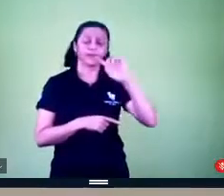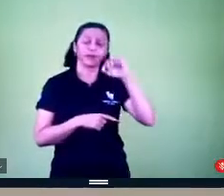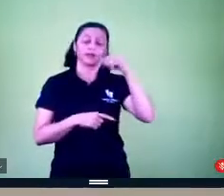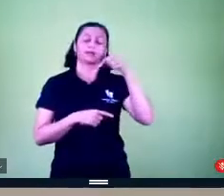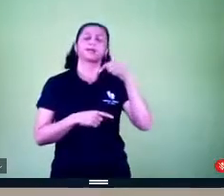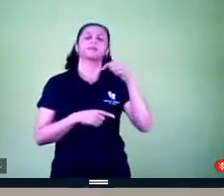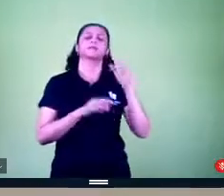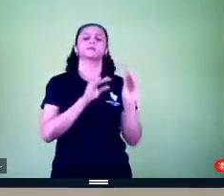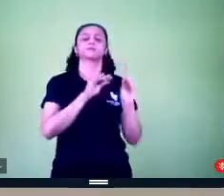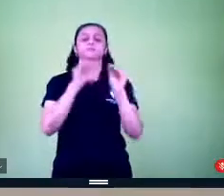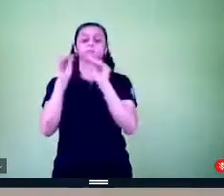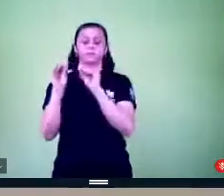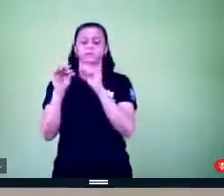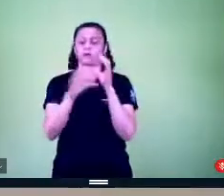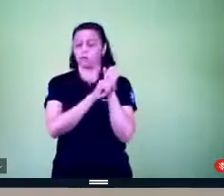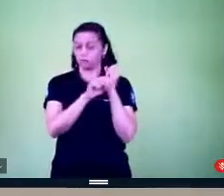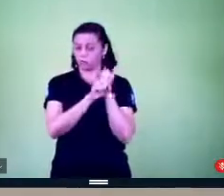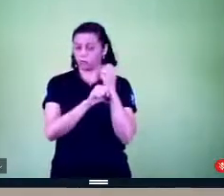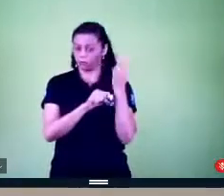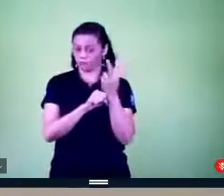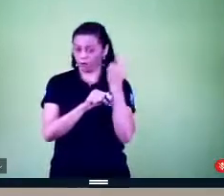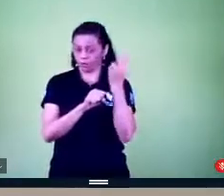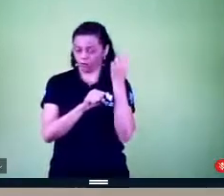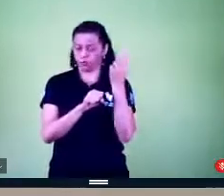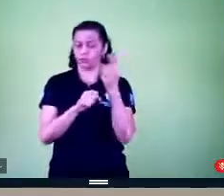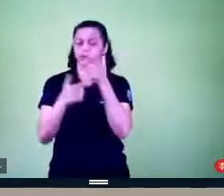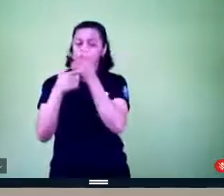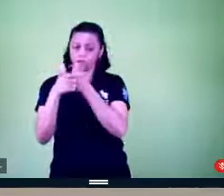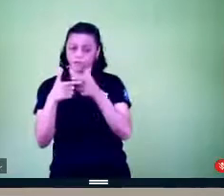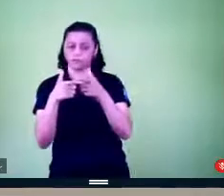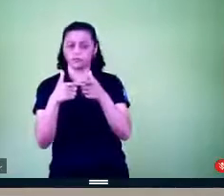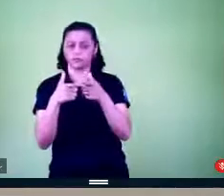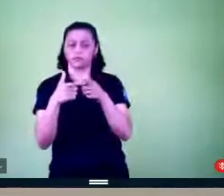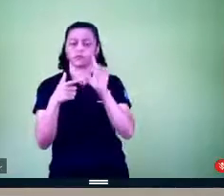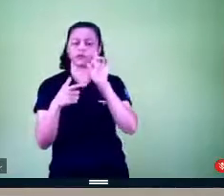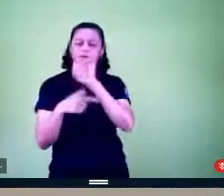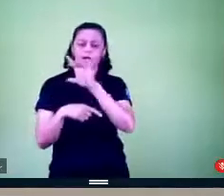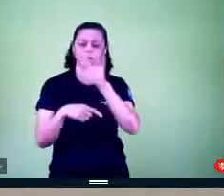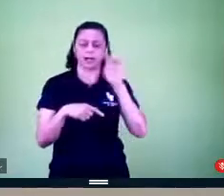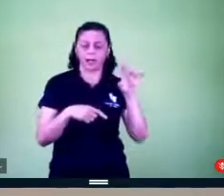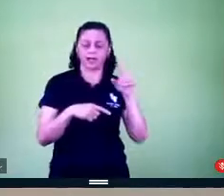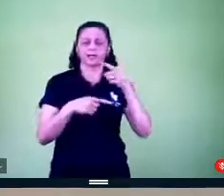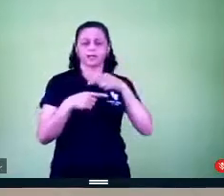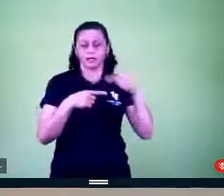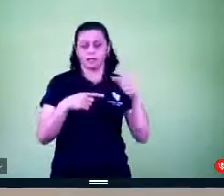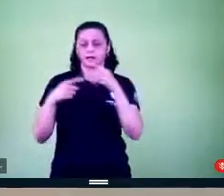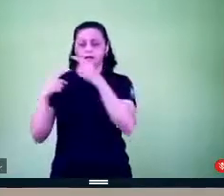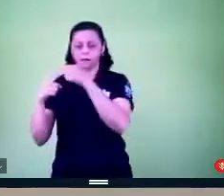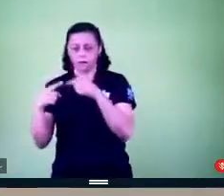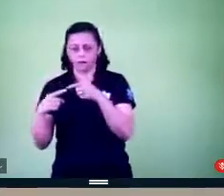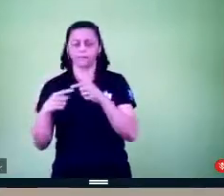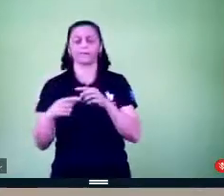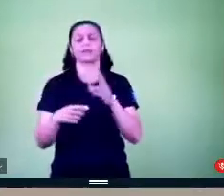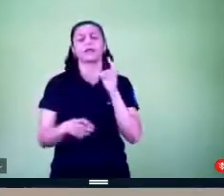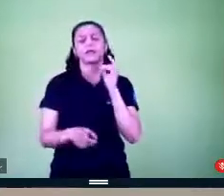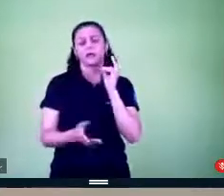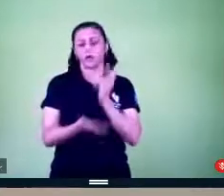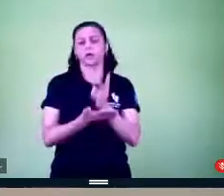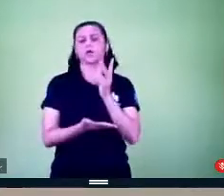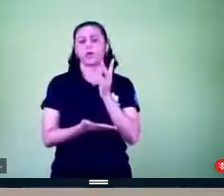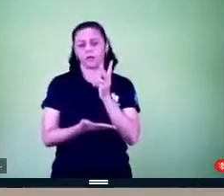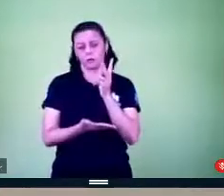pela resistência de cada braço, né? Que nós vamos chegar no mesmo valor. Ou aplico aqui direto, tá? Vamos para esse exemplo aqui, ó.